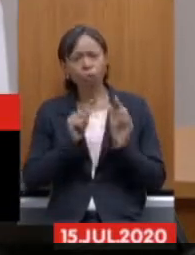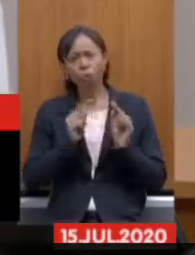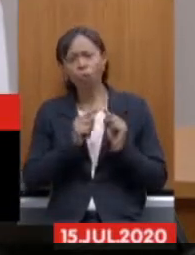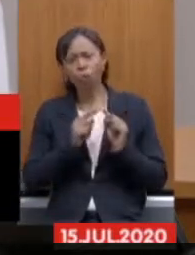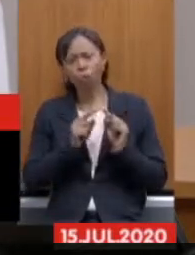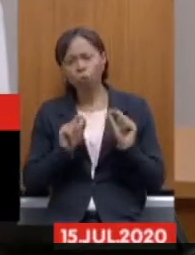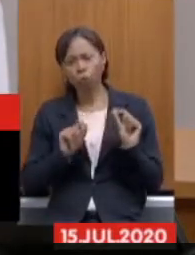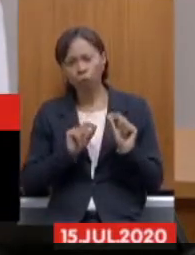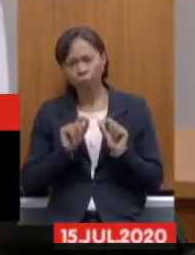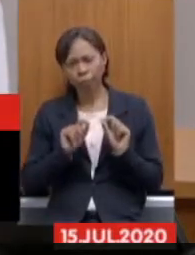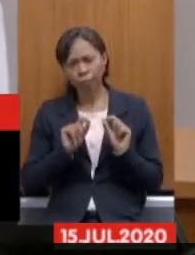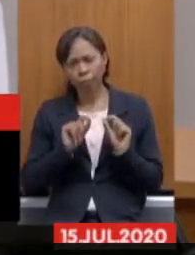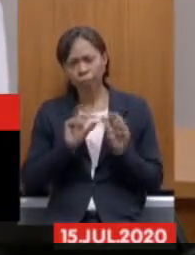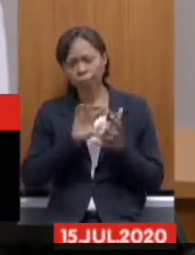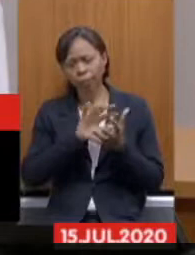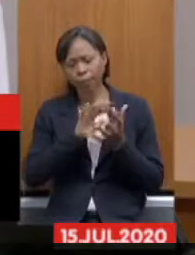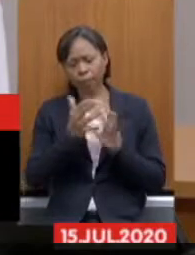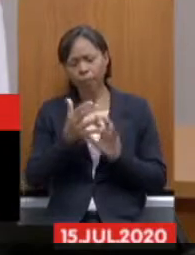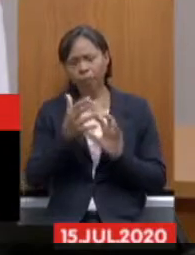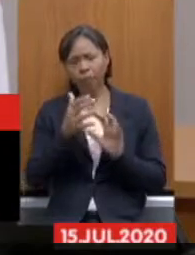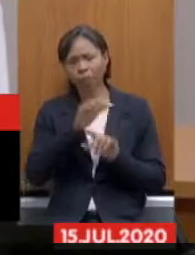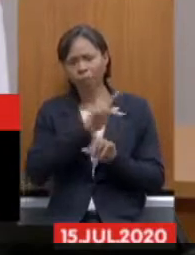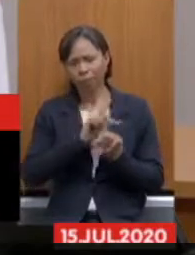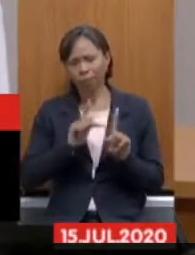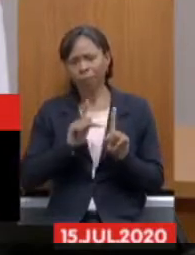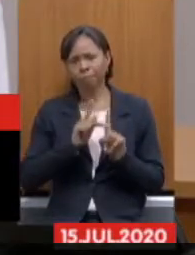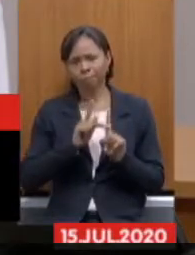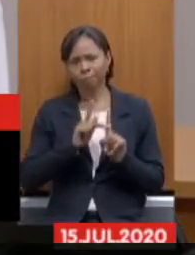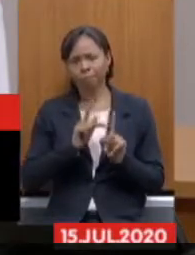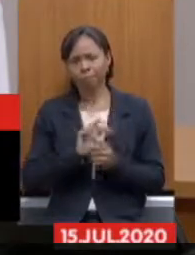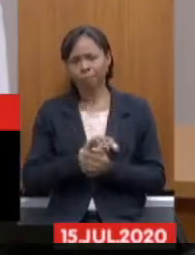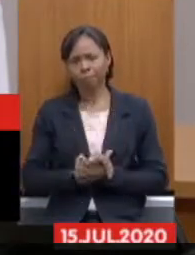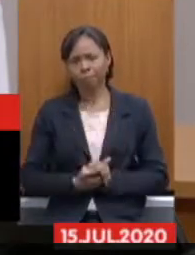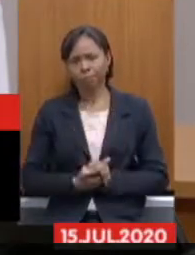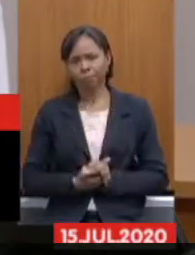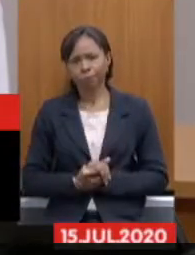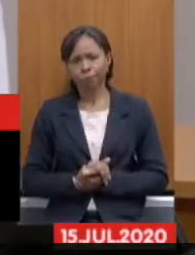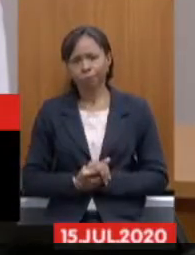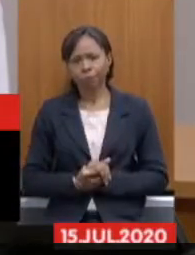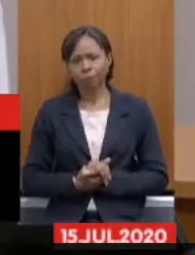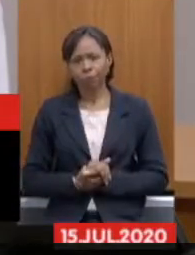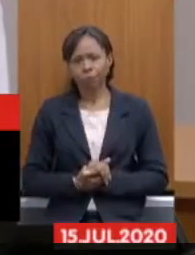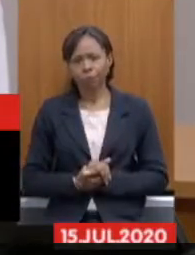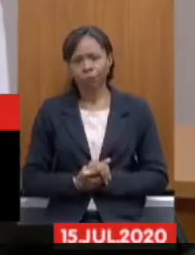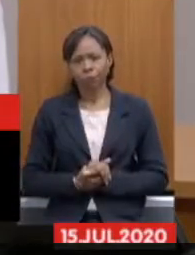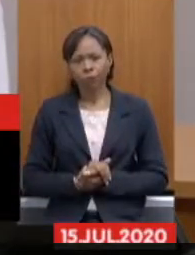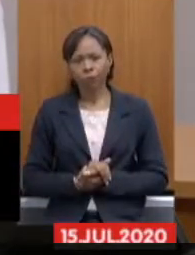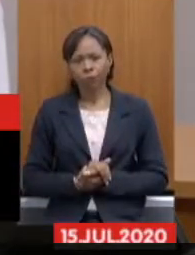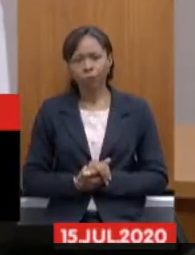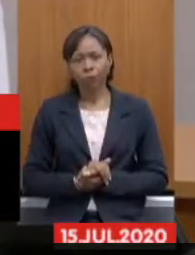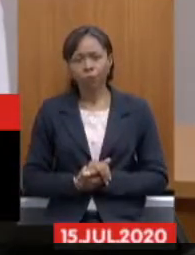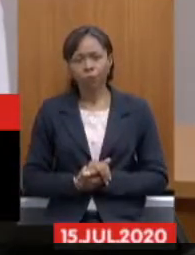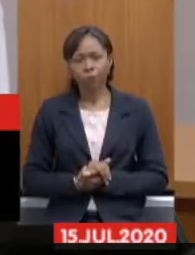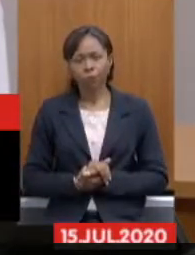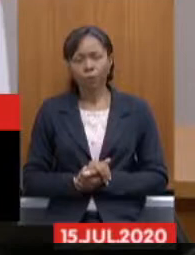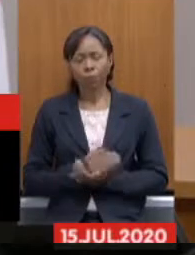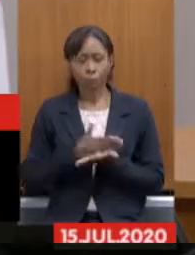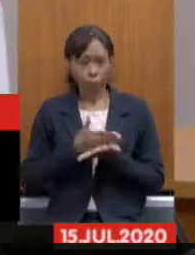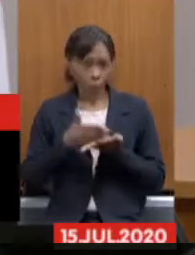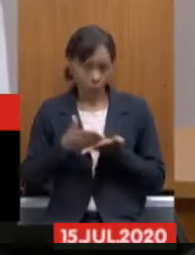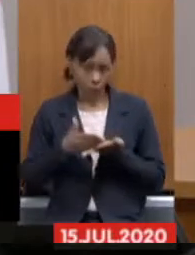a chamada reforma da previdência eu gostaria de dizer